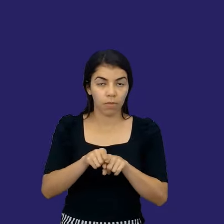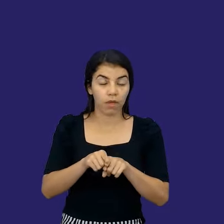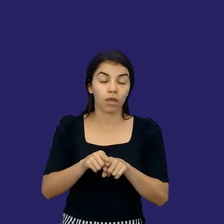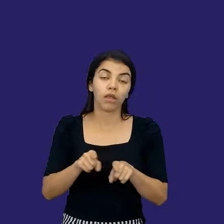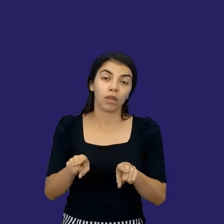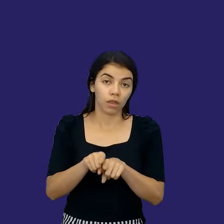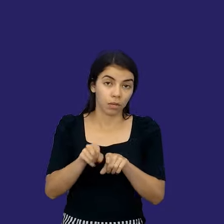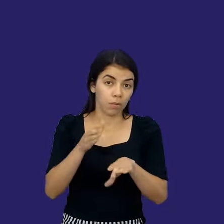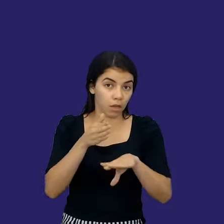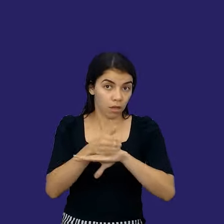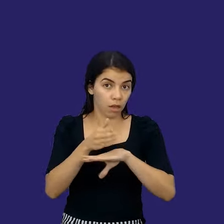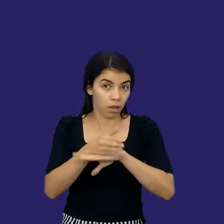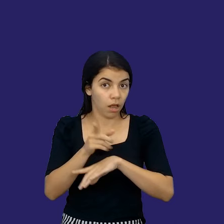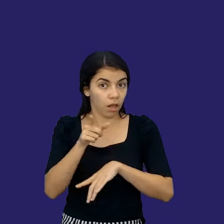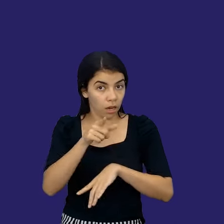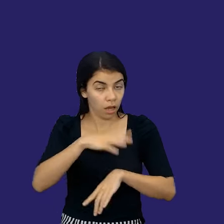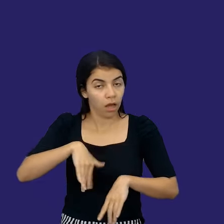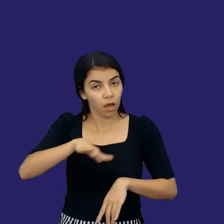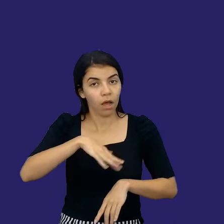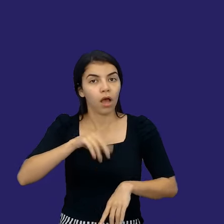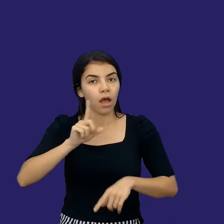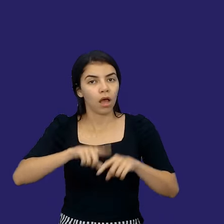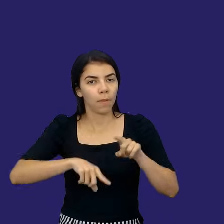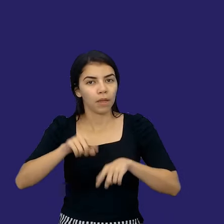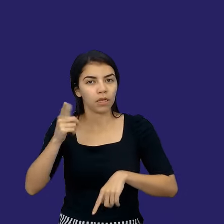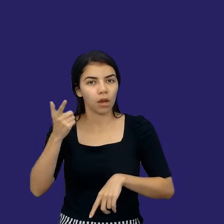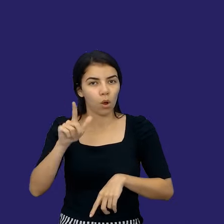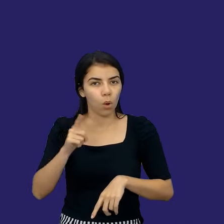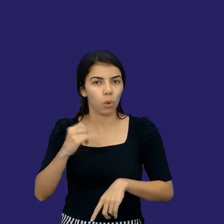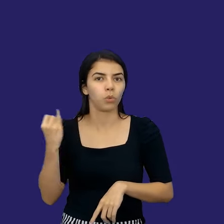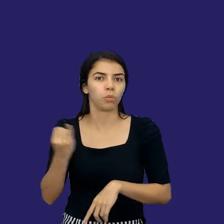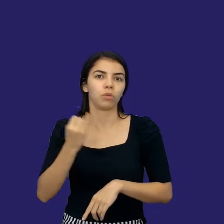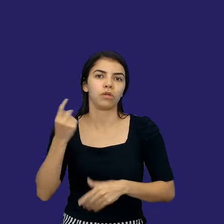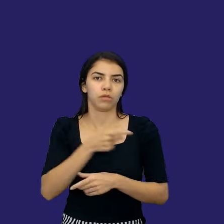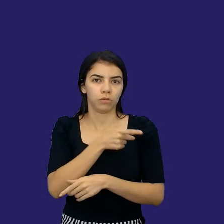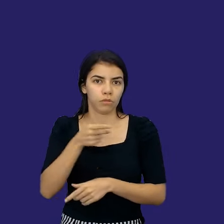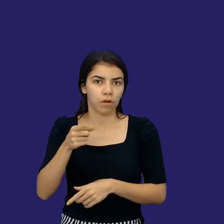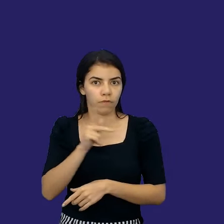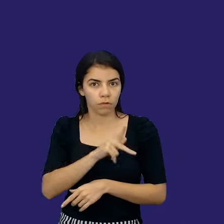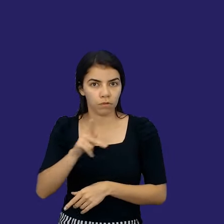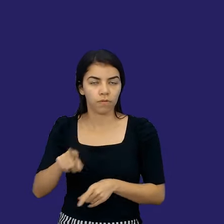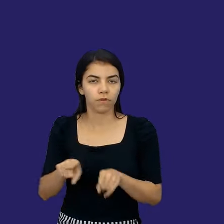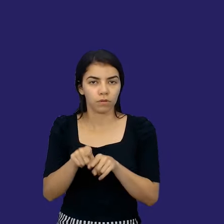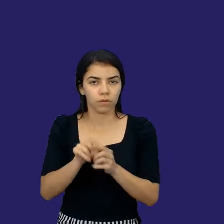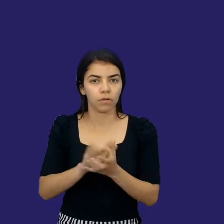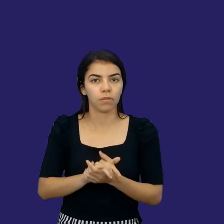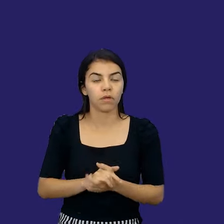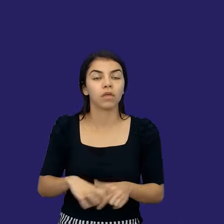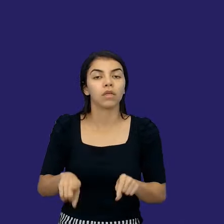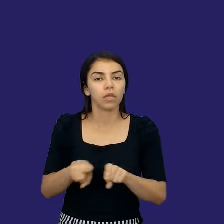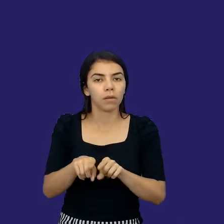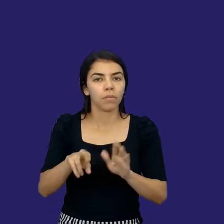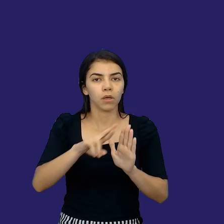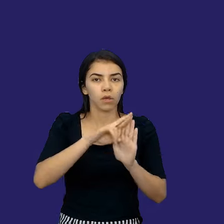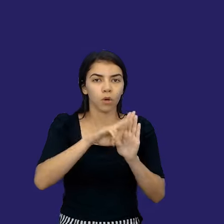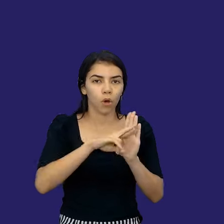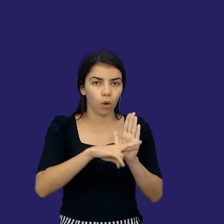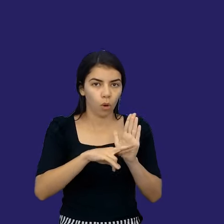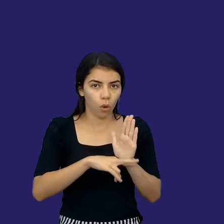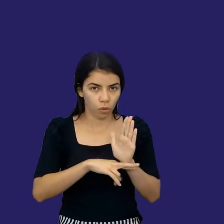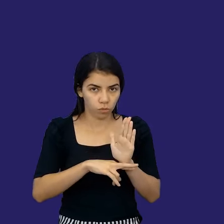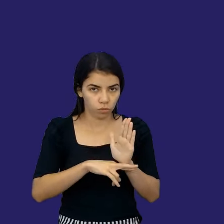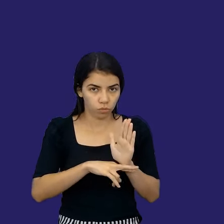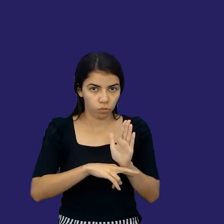materiais muito importantes para vocês. A seguir, também temos aqui o acesso ao roteiro formativo do